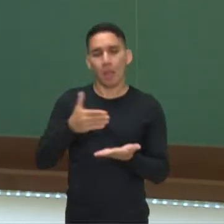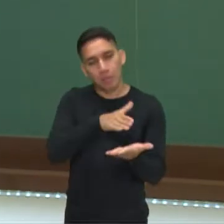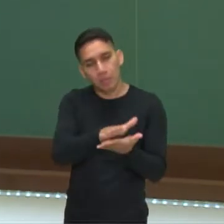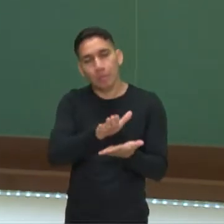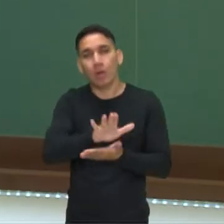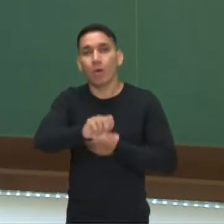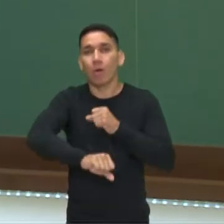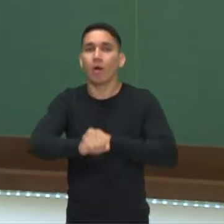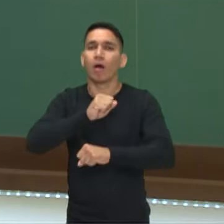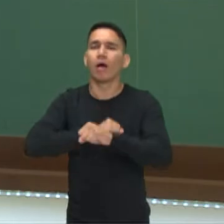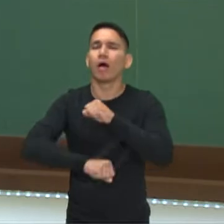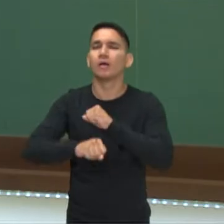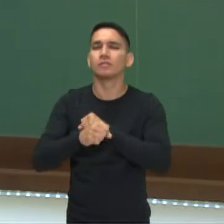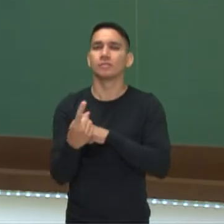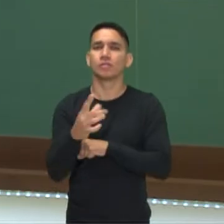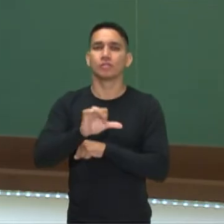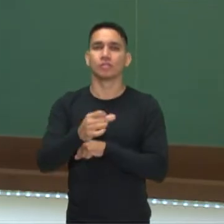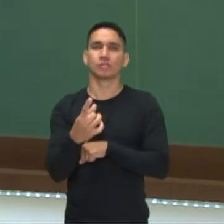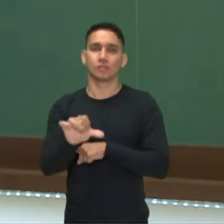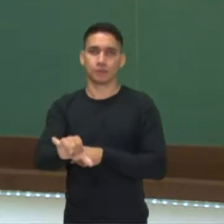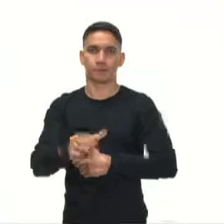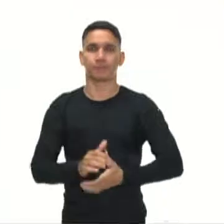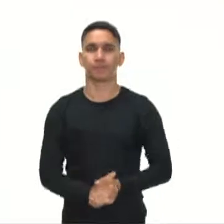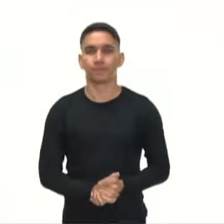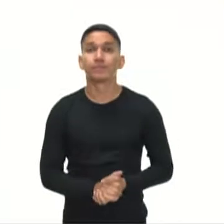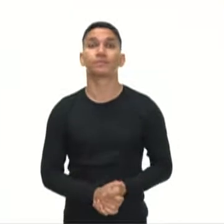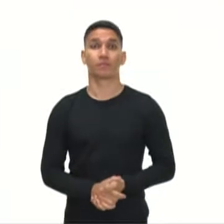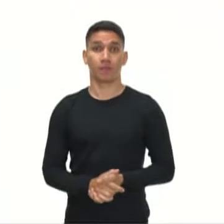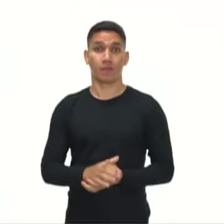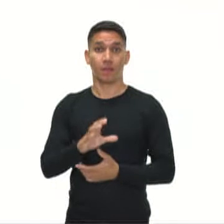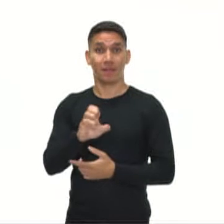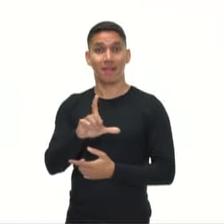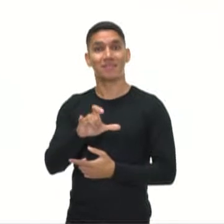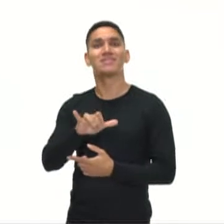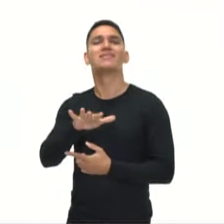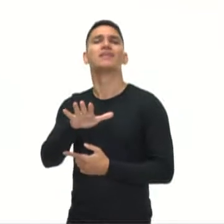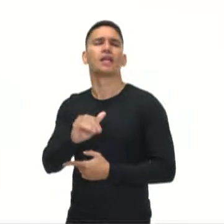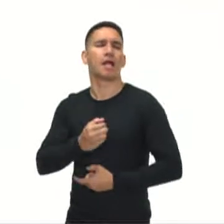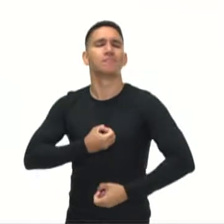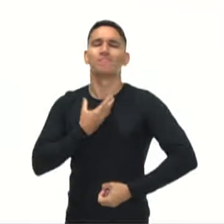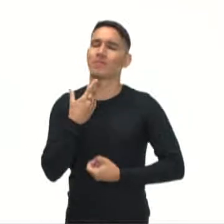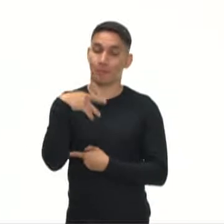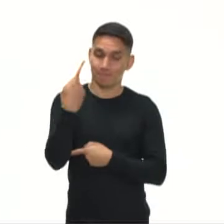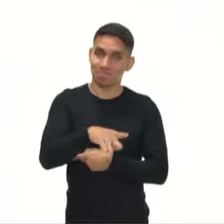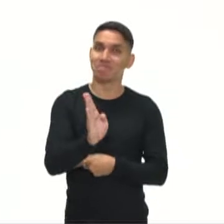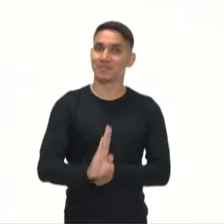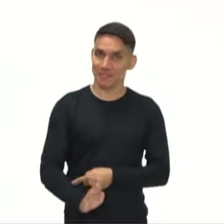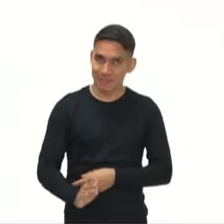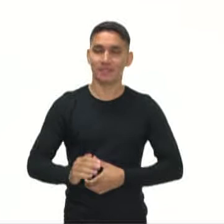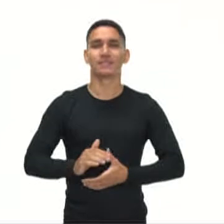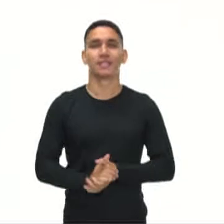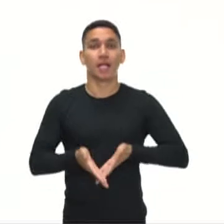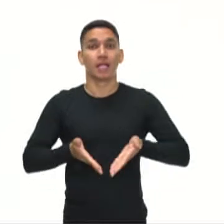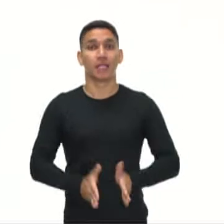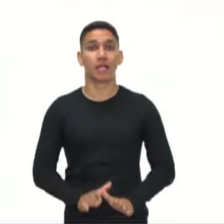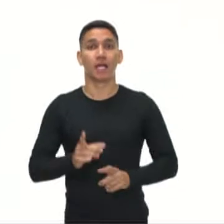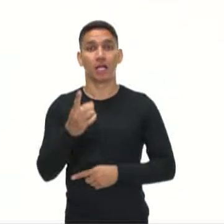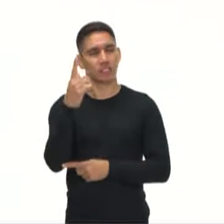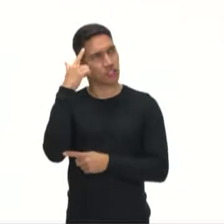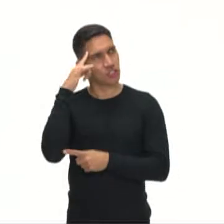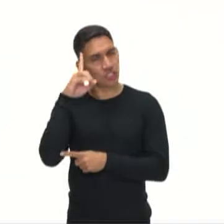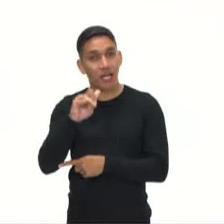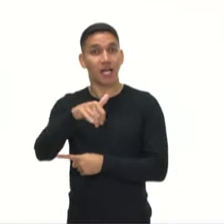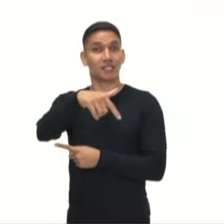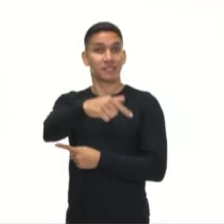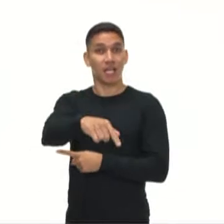em 1919. Cecília Meirelles, poetisa brasileira, nasceu em 7 de novembro